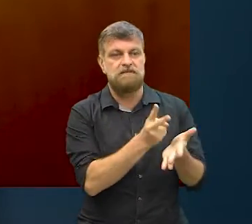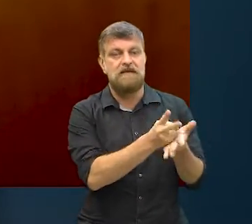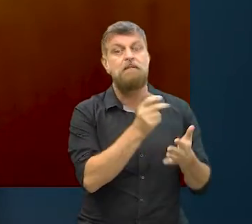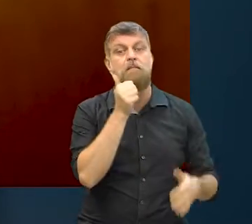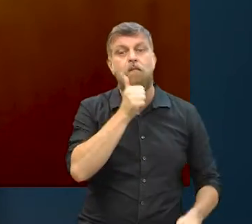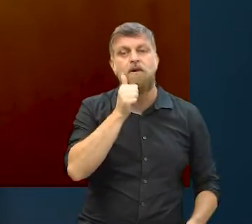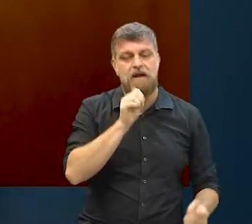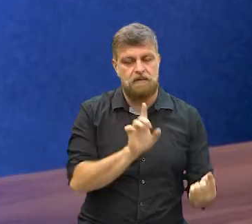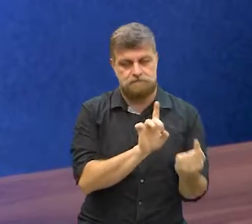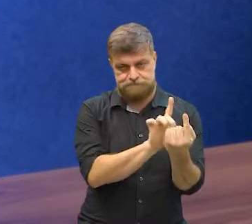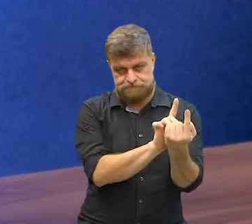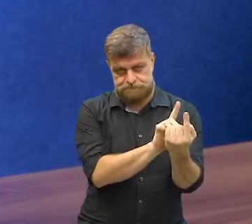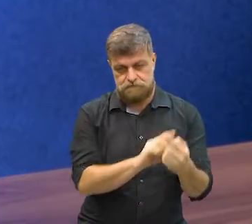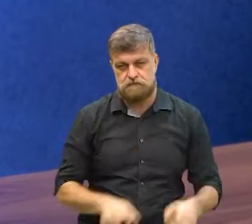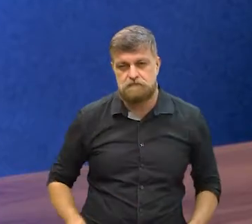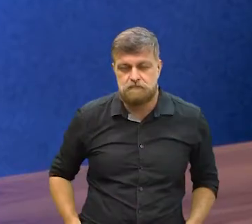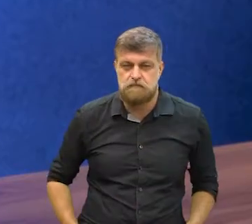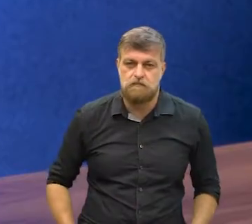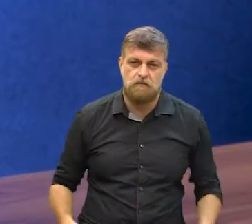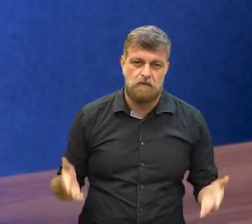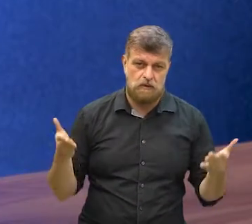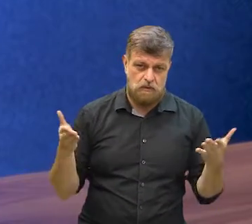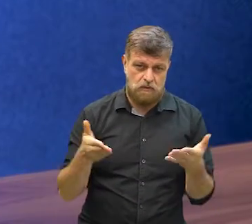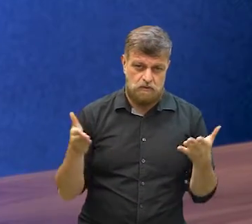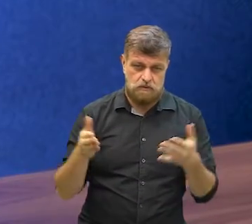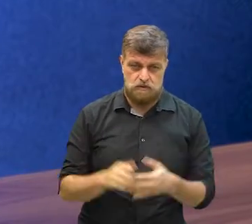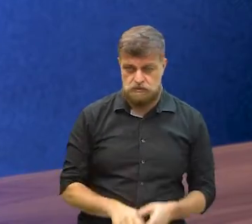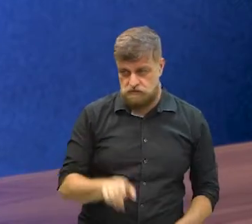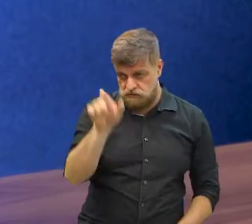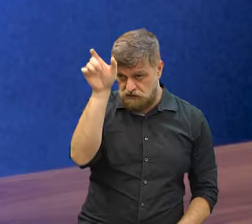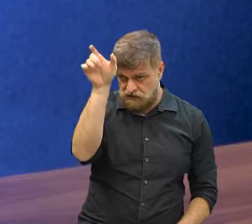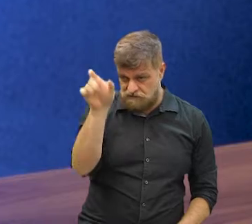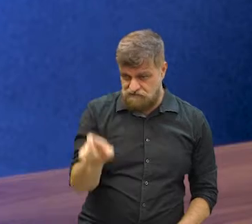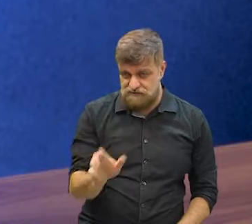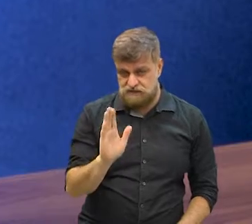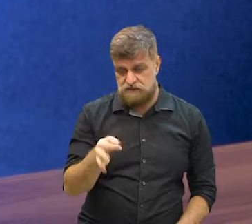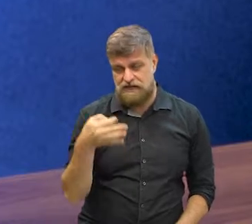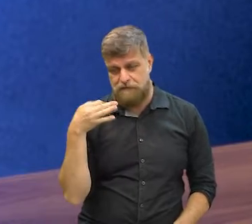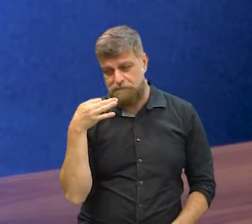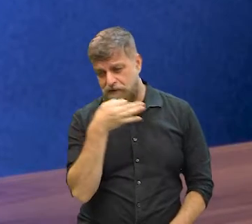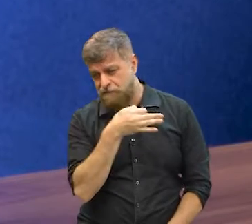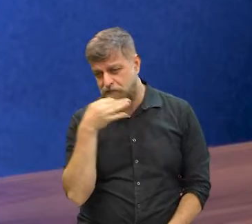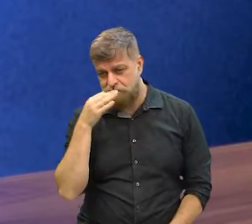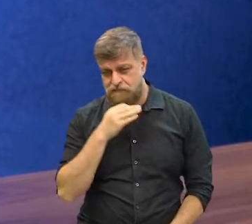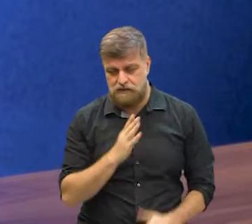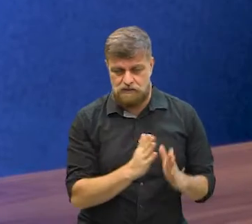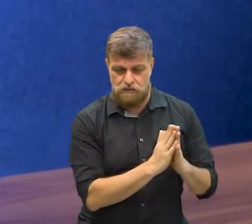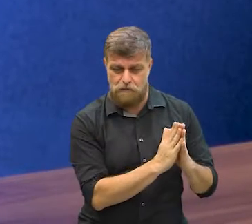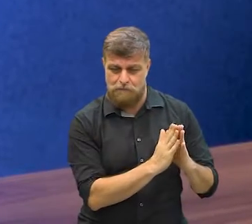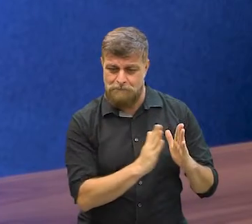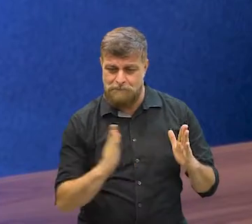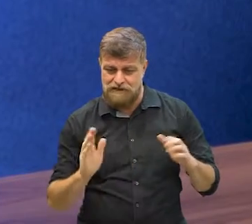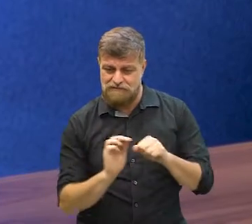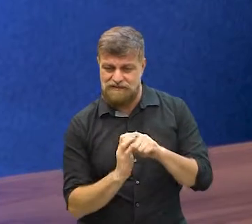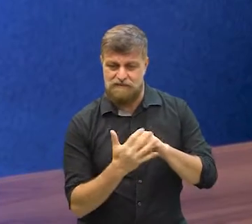feminino mesmo. Hoje a gente pode dizer, até porque você já mencionou que durante a pandemia teve que partir para